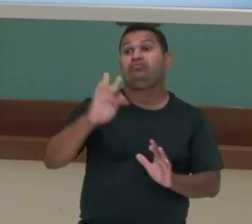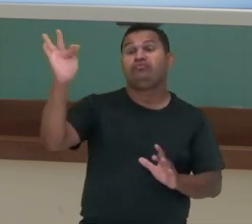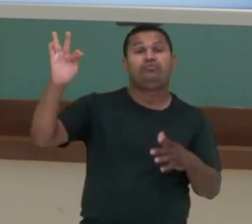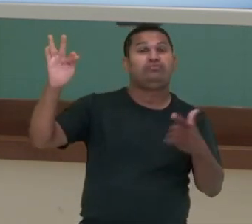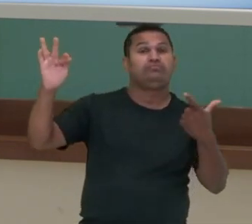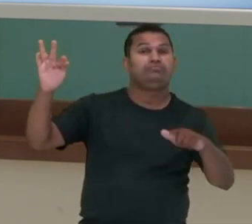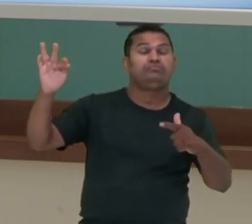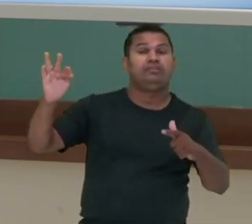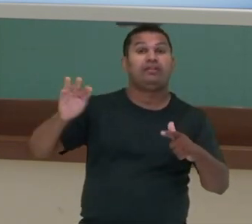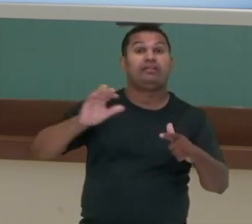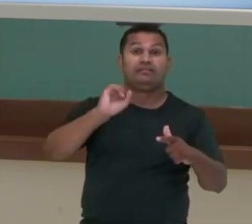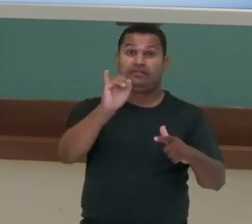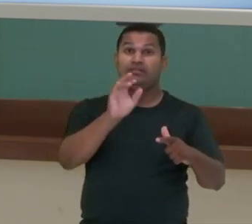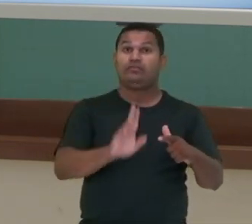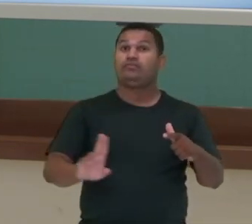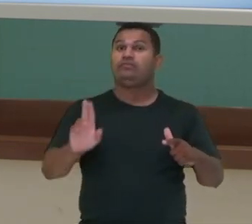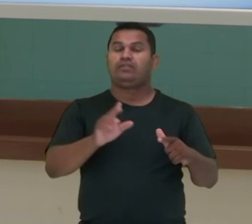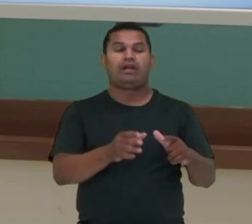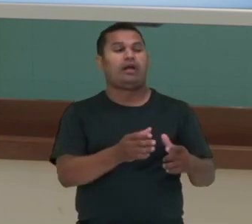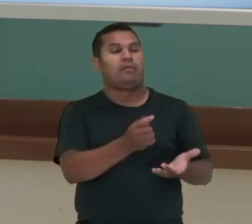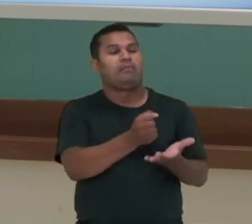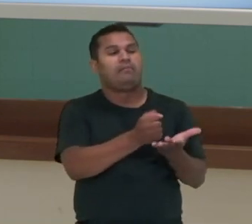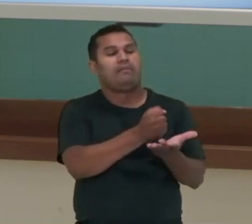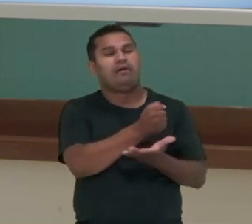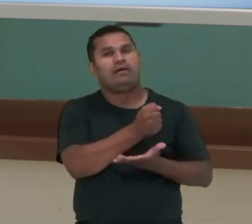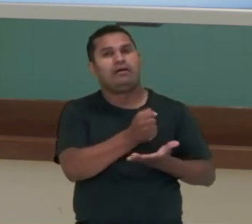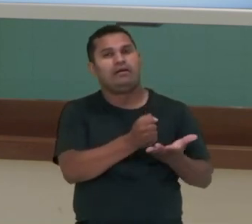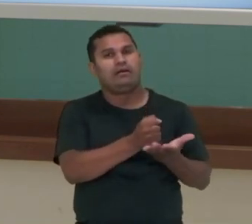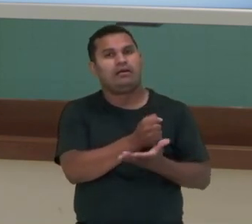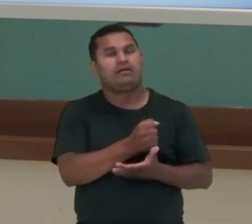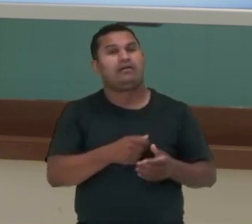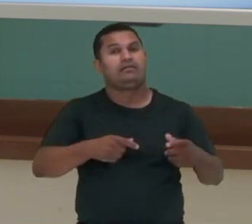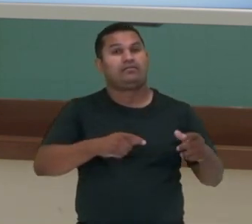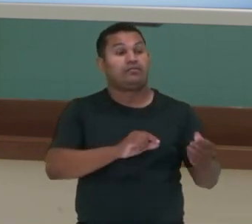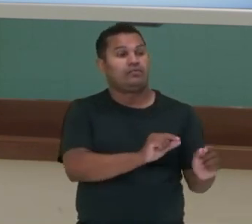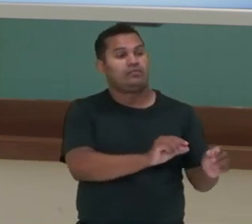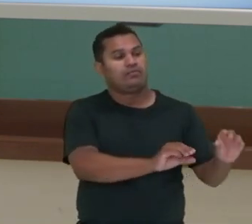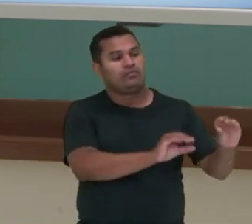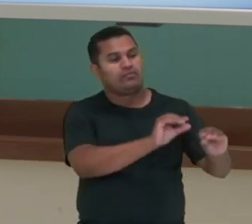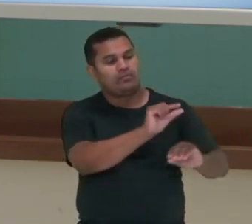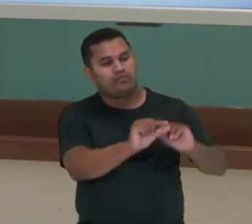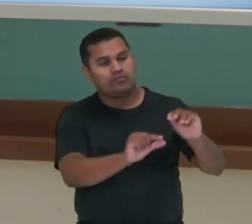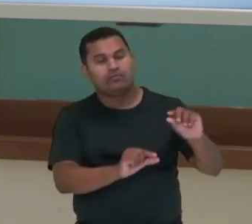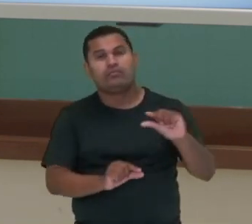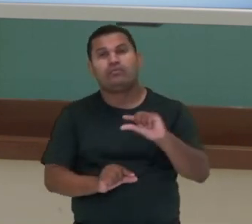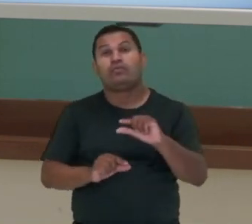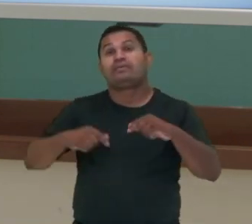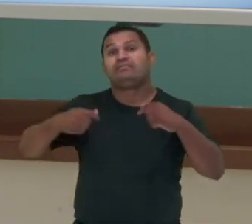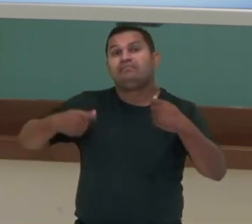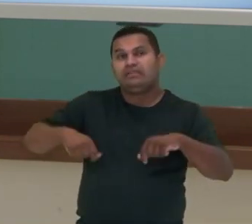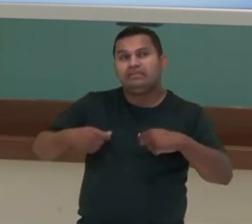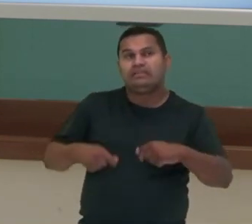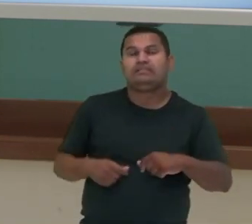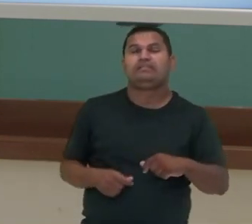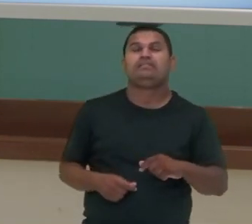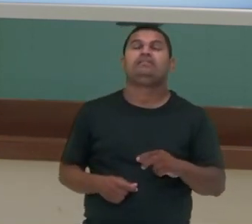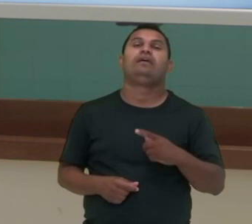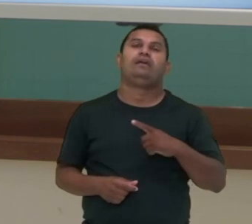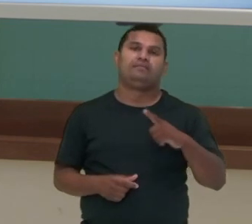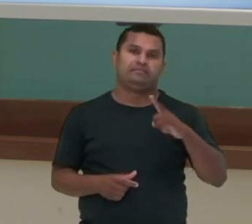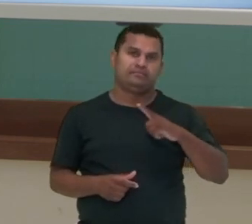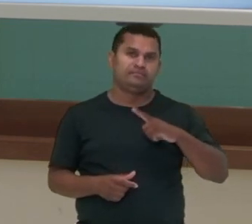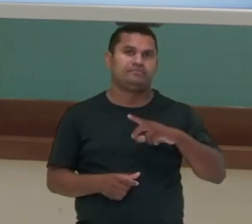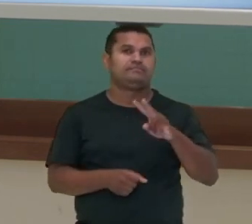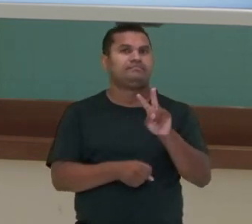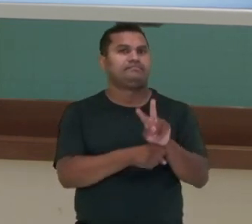conseguir manter as reservas, a quantidade de recursos naturais para outras gerações. Isso é a ideia de